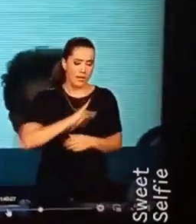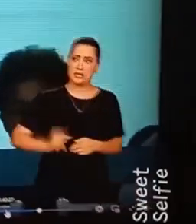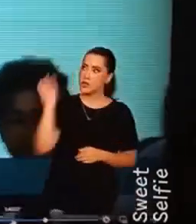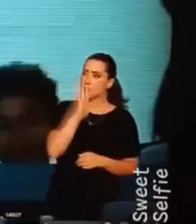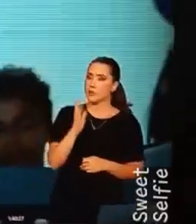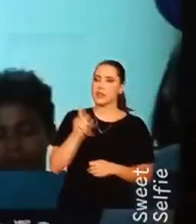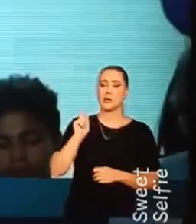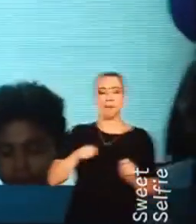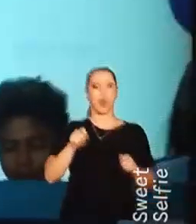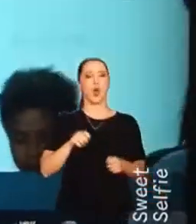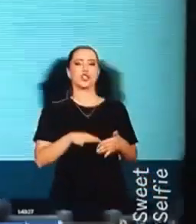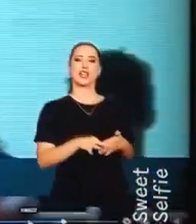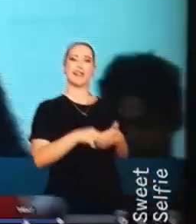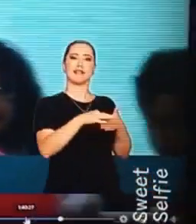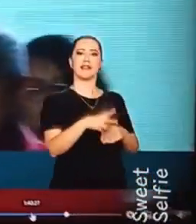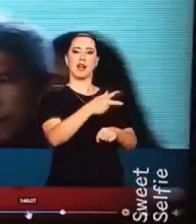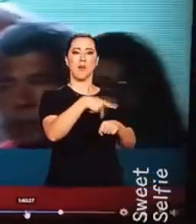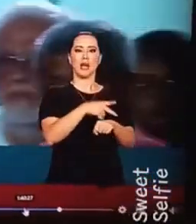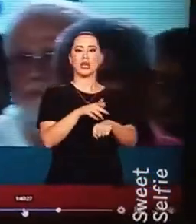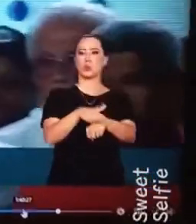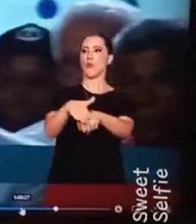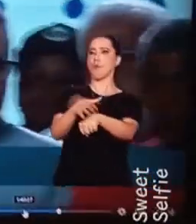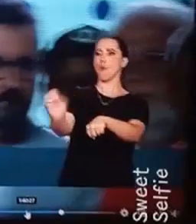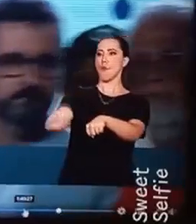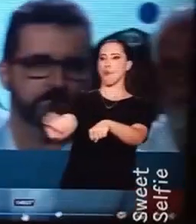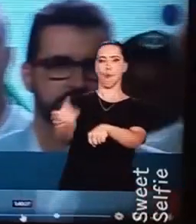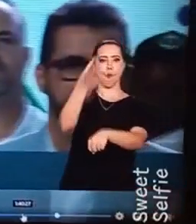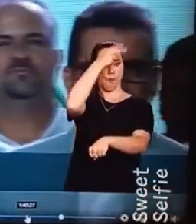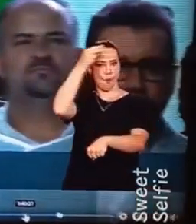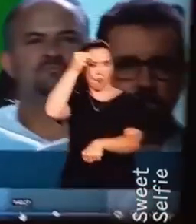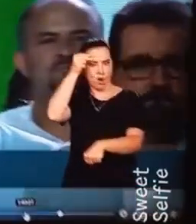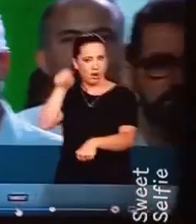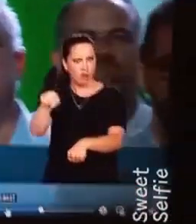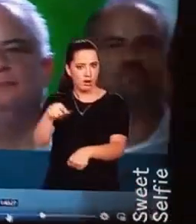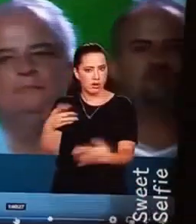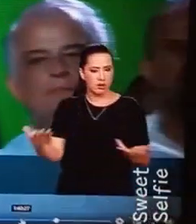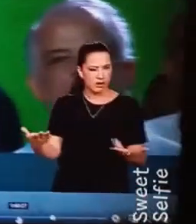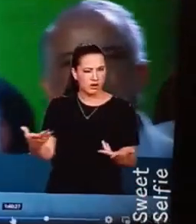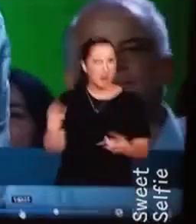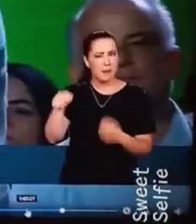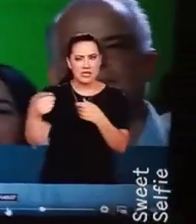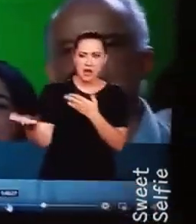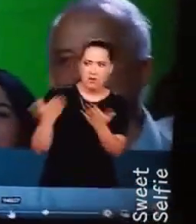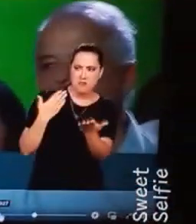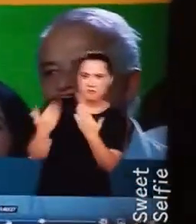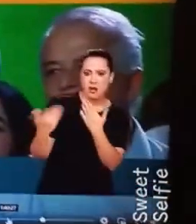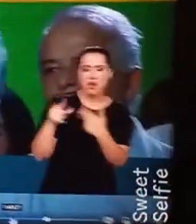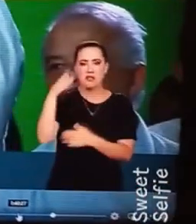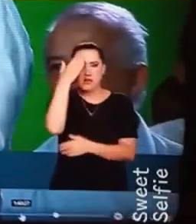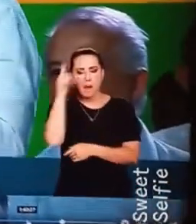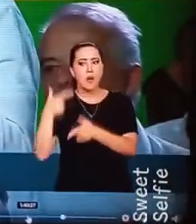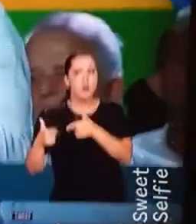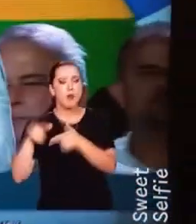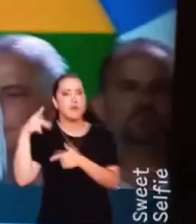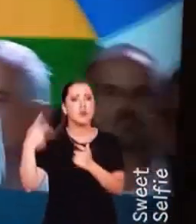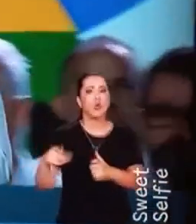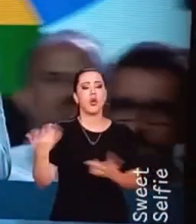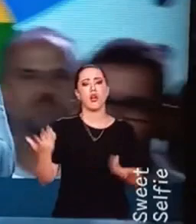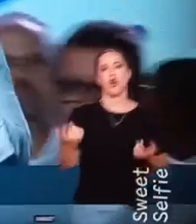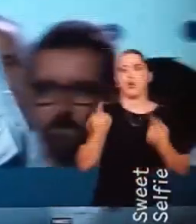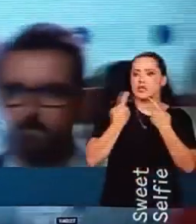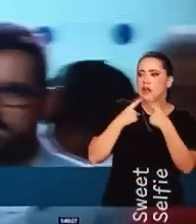prefeito, sem ouvir as queixas do prefeito, sem ouvir as reclamações do prefeito. Eu lembro de uma música que a gente tinha na